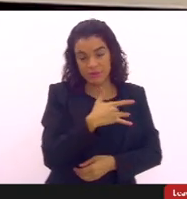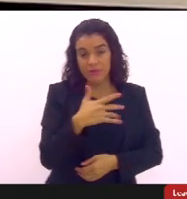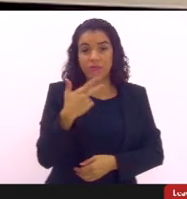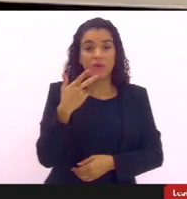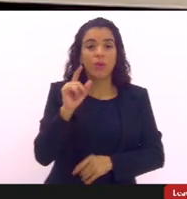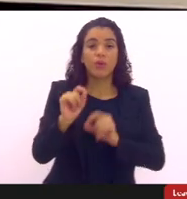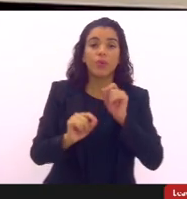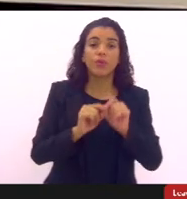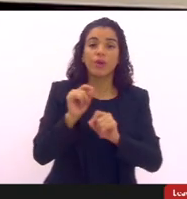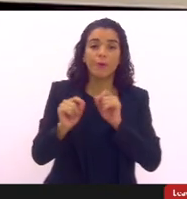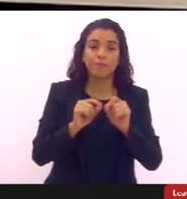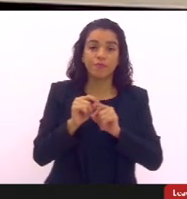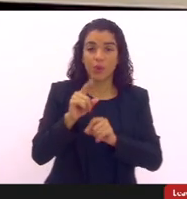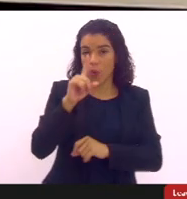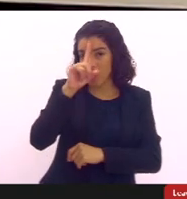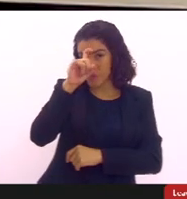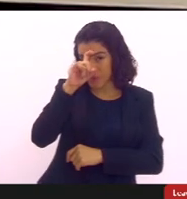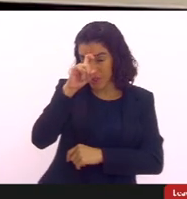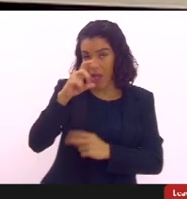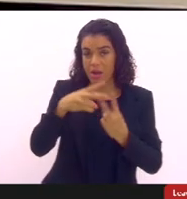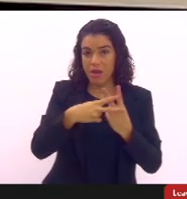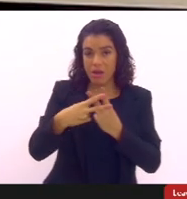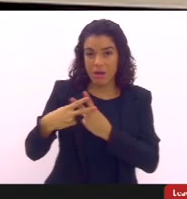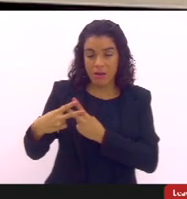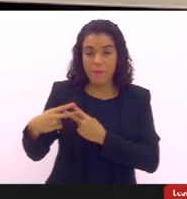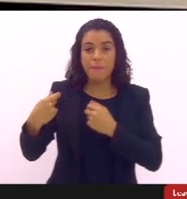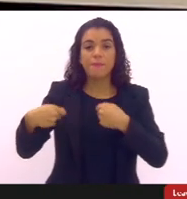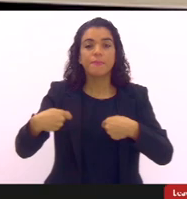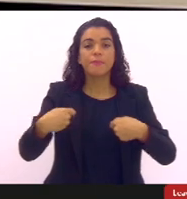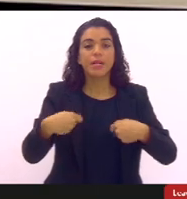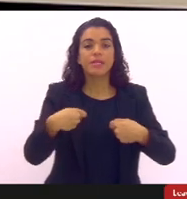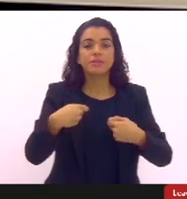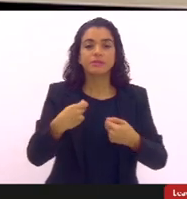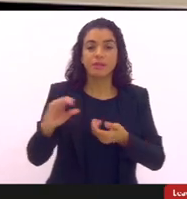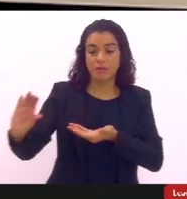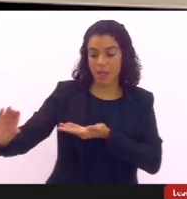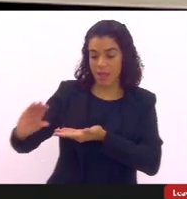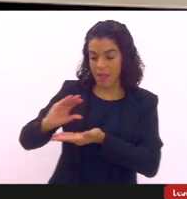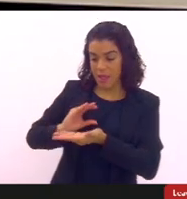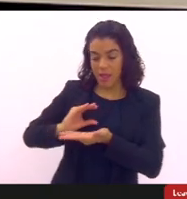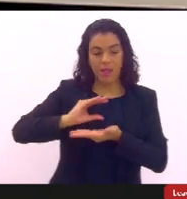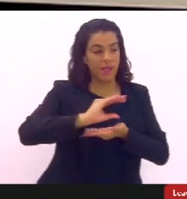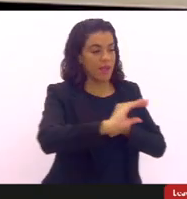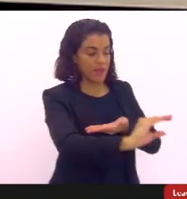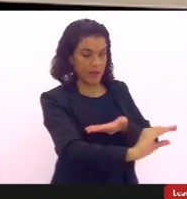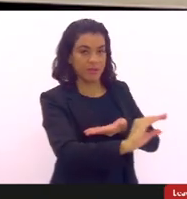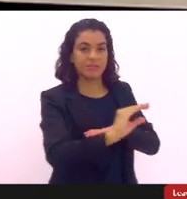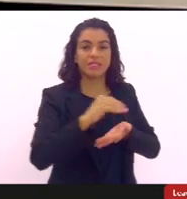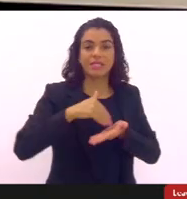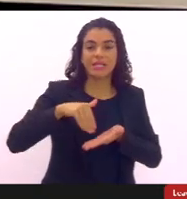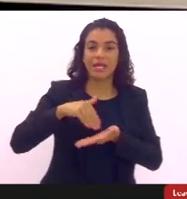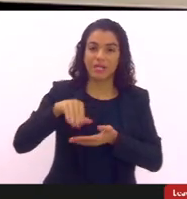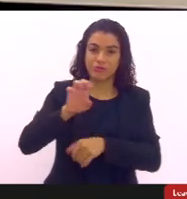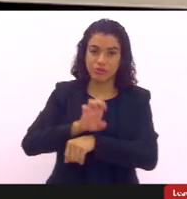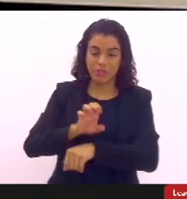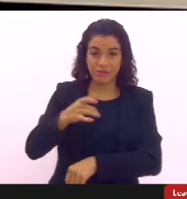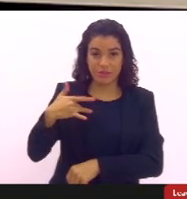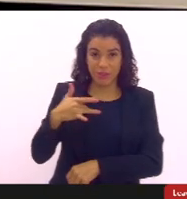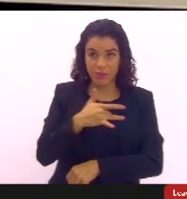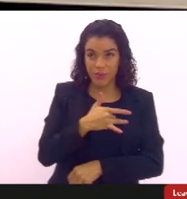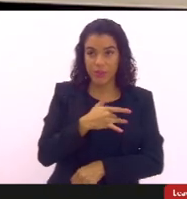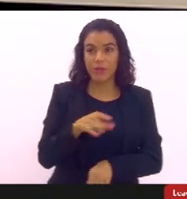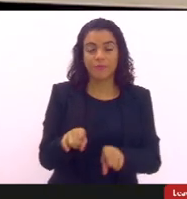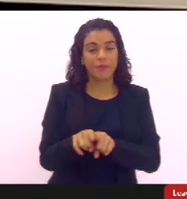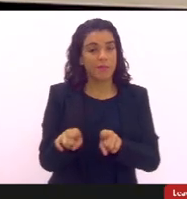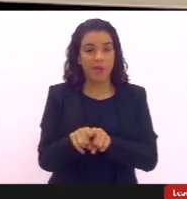que o custeio do Hospital Sanatório Penal deveria ser feito a partir de repasses da Secretaria de Estado de Saúde. A Secretaria de Estado de